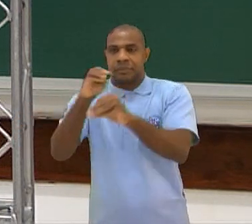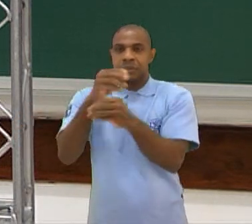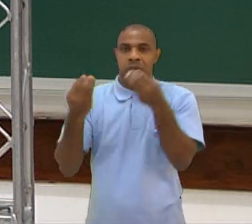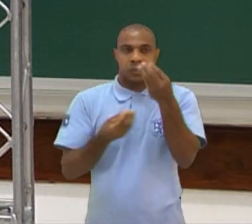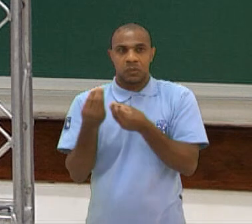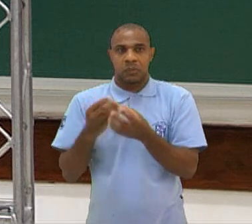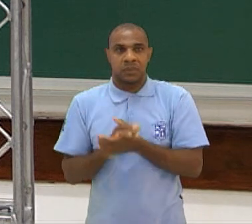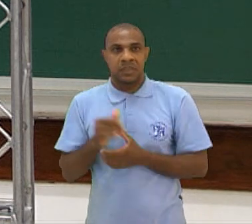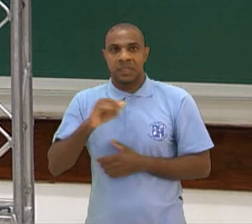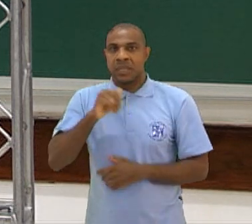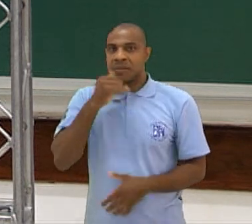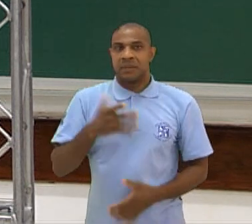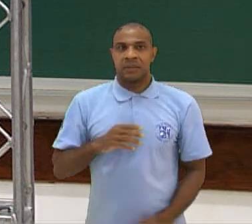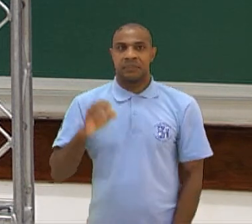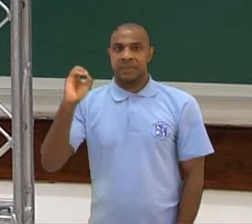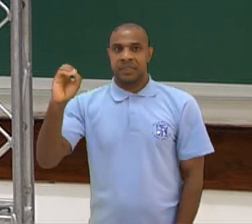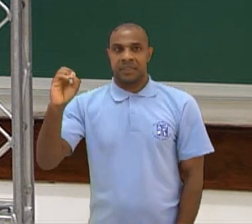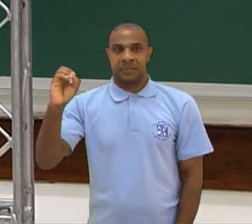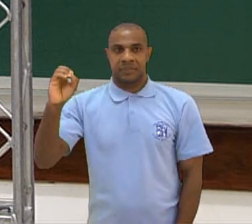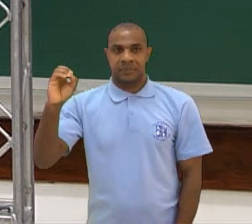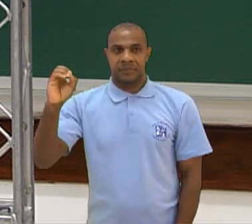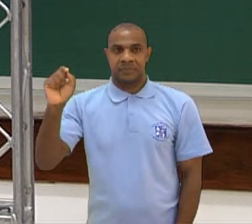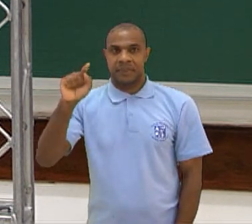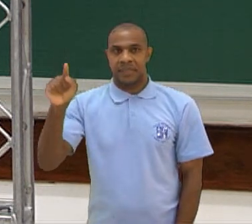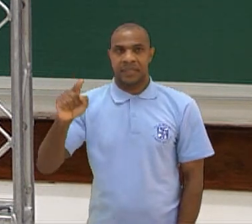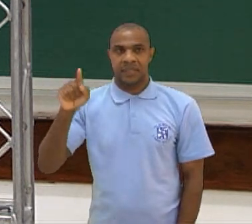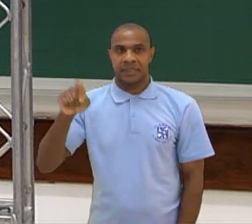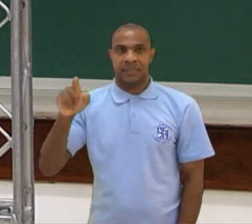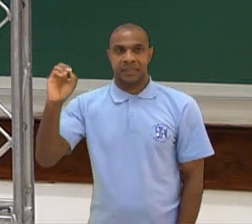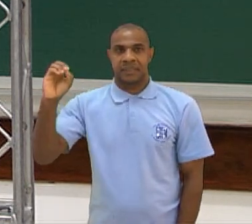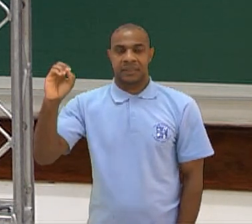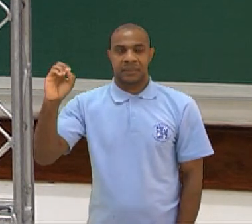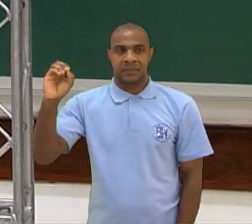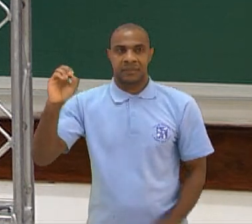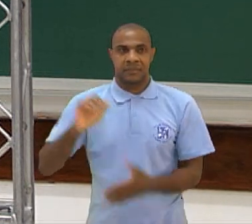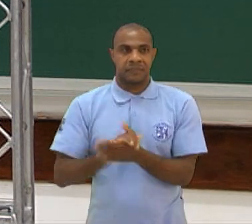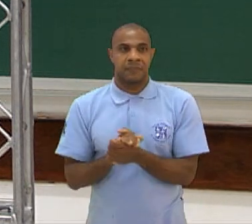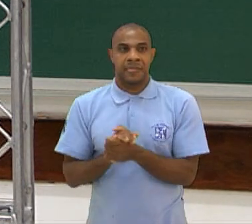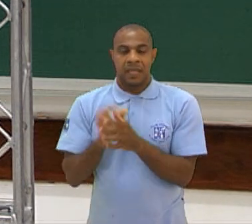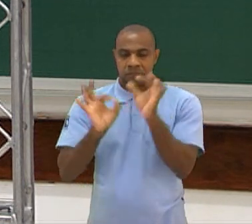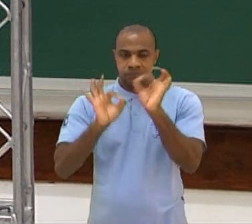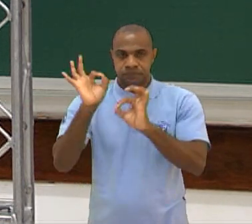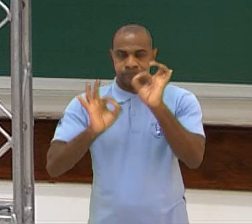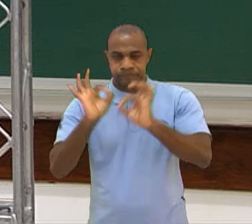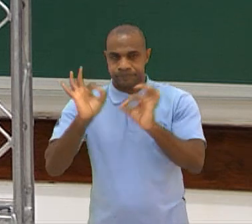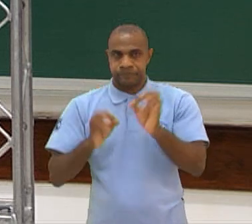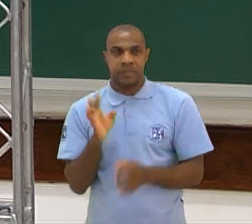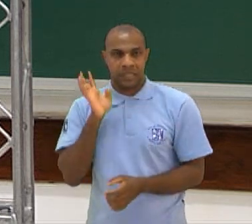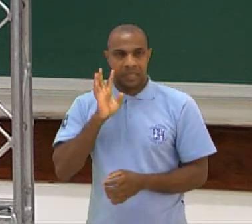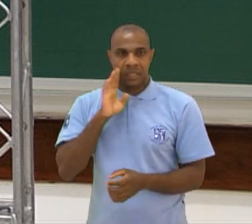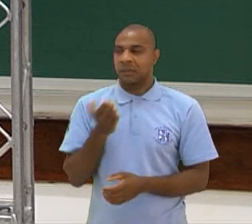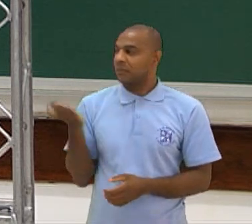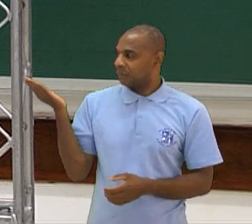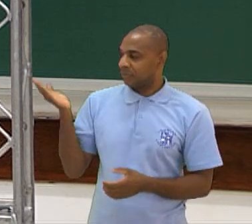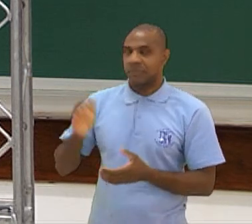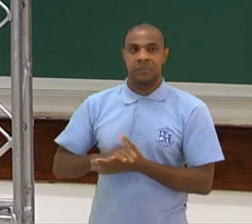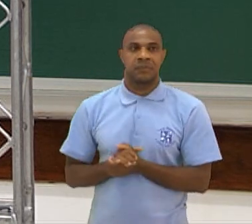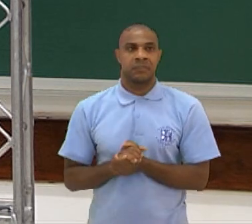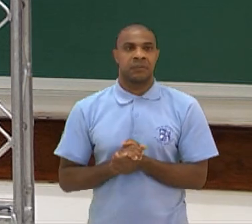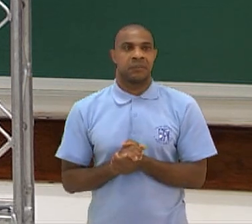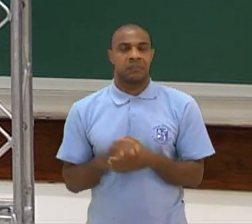seja impossível. Então lembrar, para ser impossível, eu tenho aquelas condiçõezinhas, tá certo? Primeiro, o que eu vou fazer?